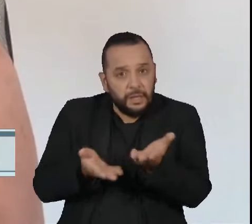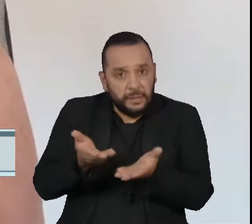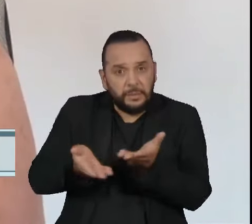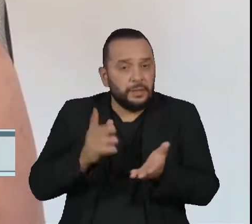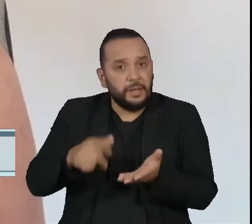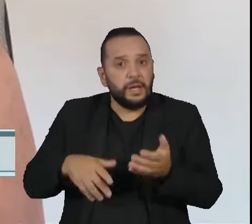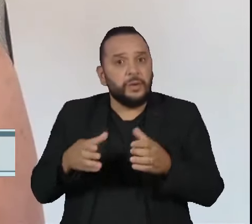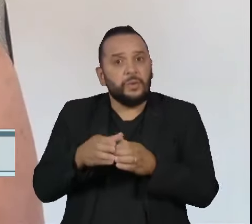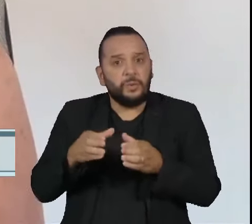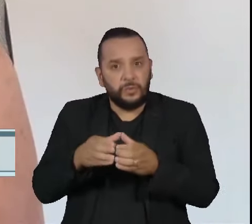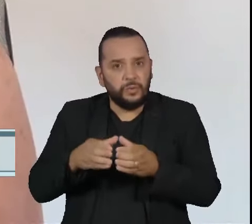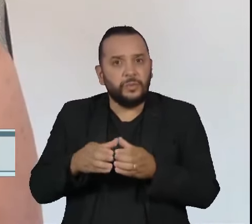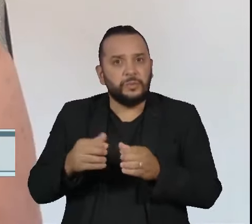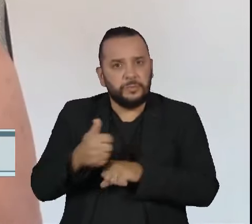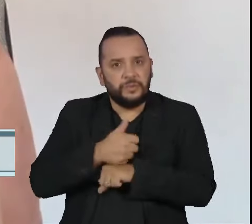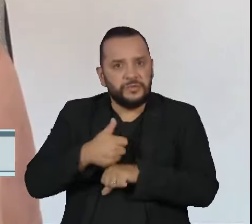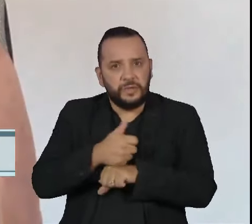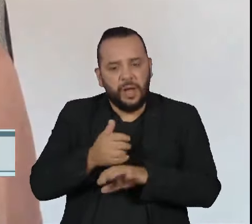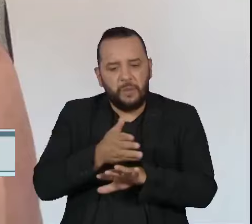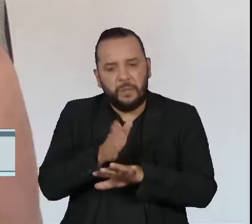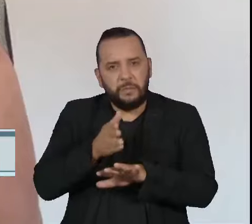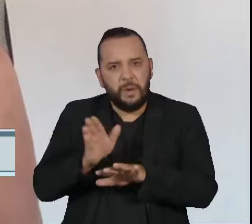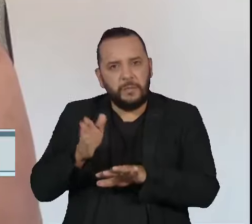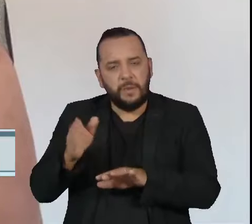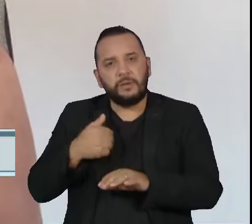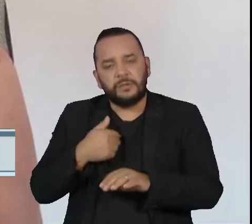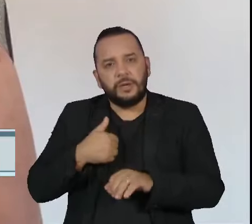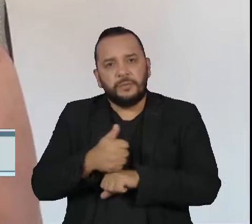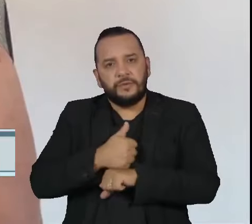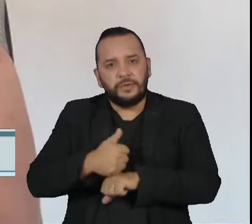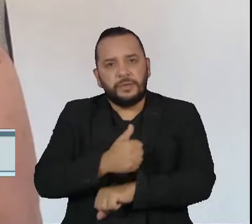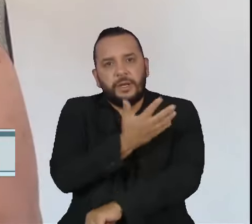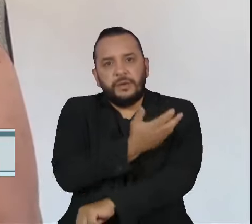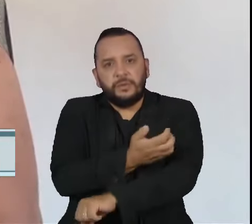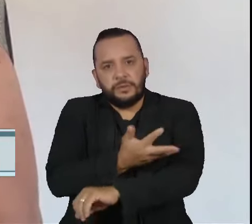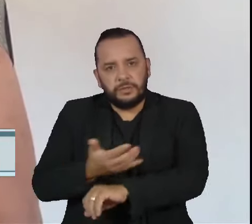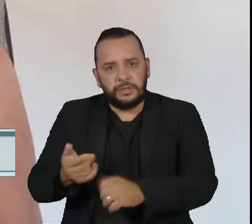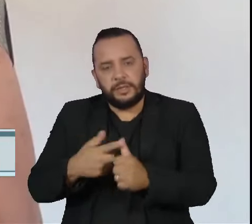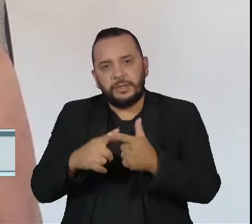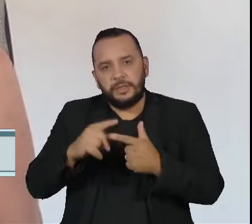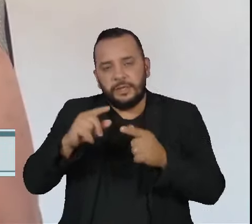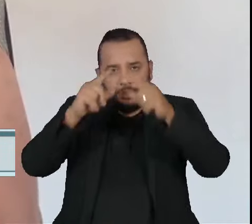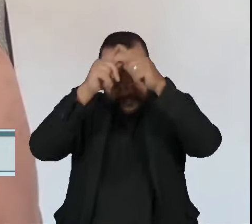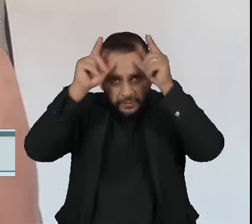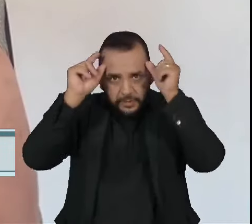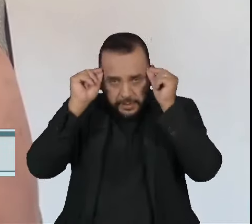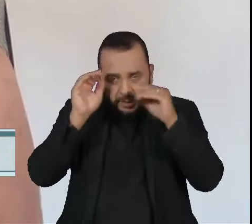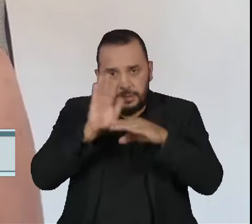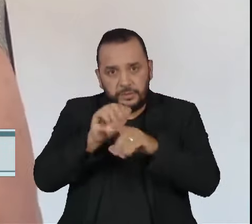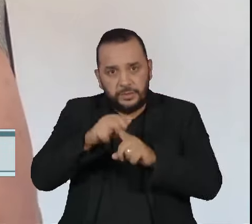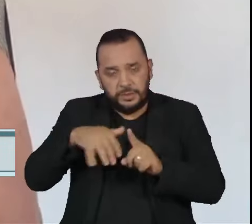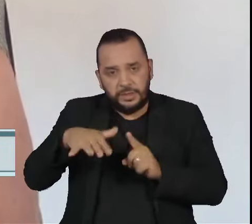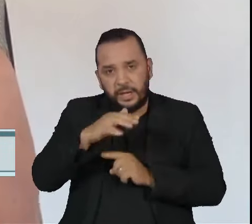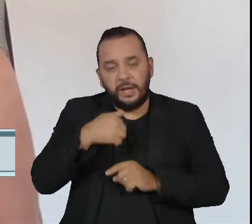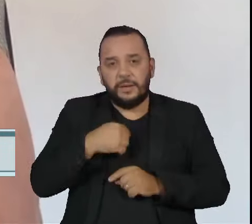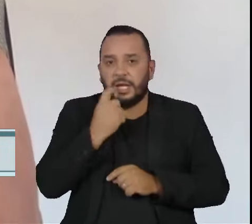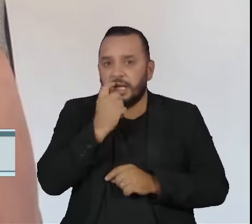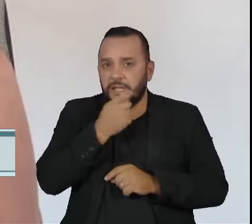equipes multidisciplinares, né? Com hematologista, enfermeiro, psicólogo, assistente social, dentista,